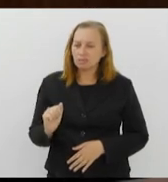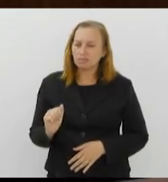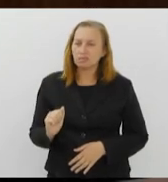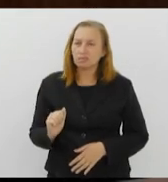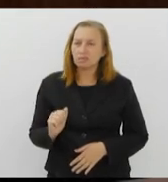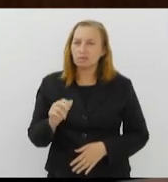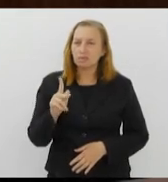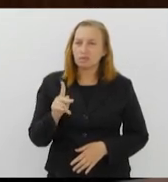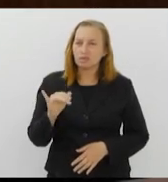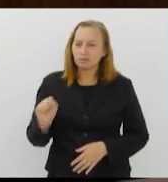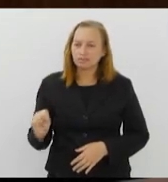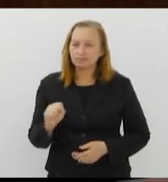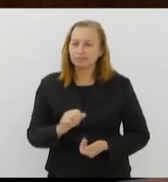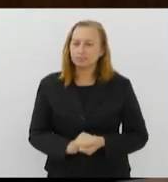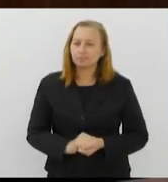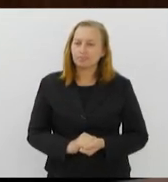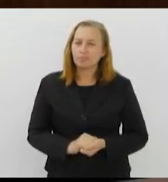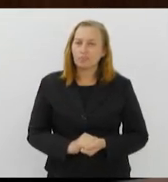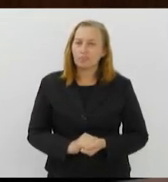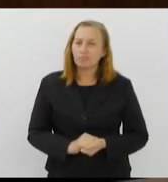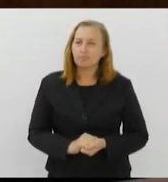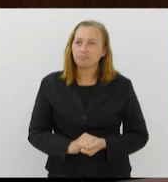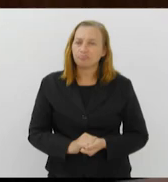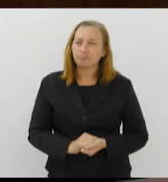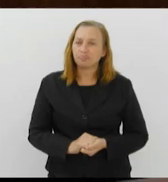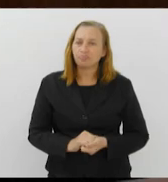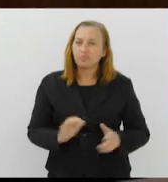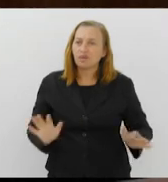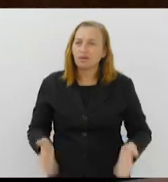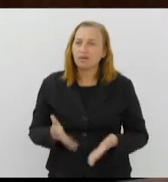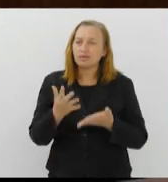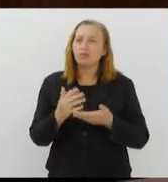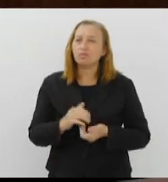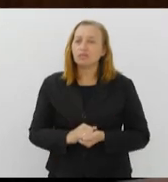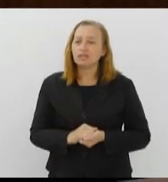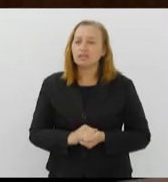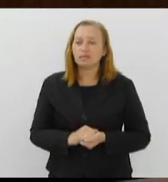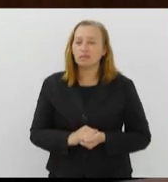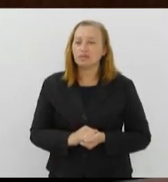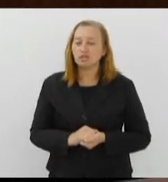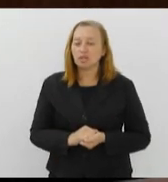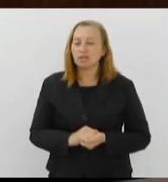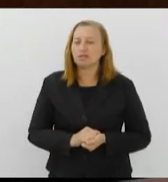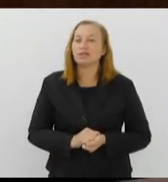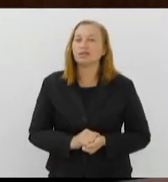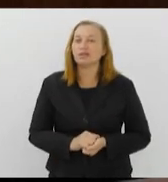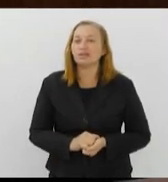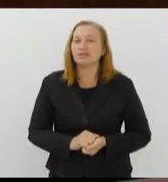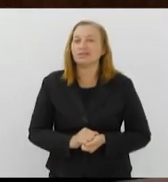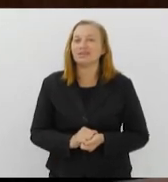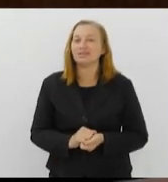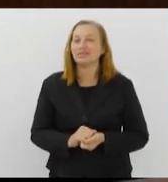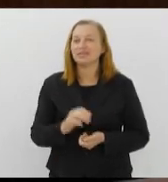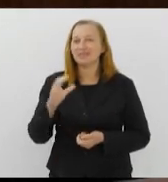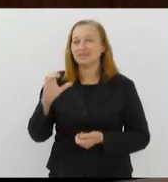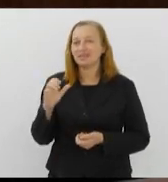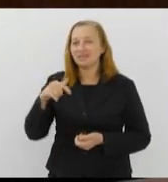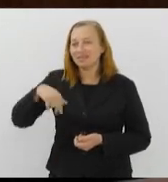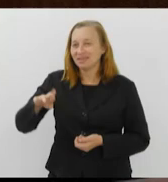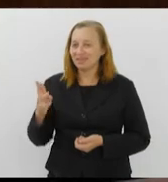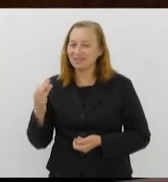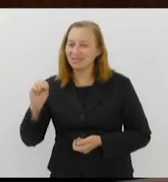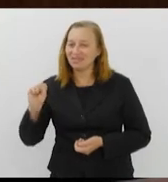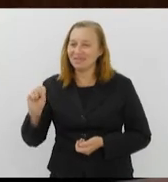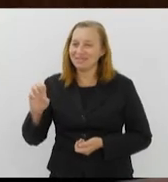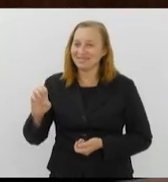prefeitos acabam licenciando estradas, quiosques, seja o que for, em cima de uma área que